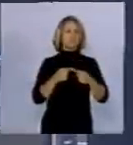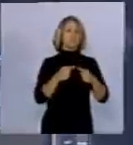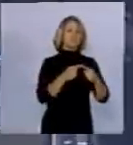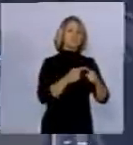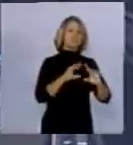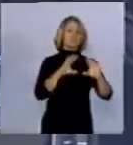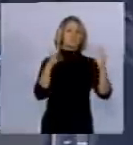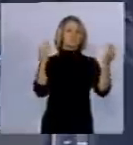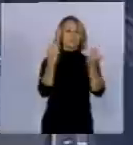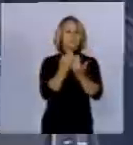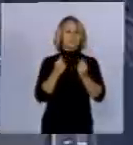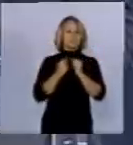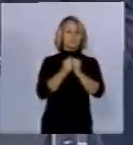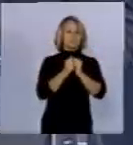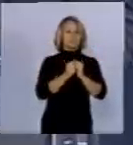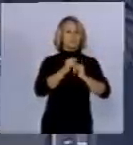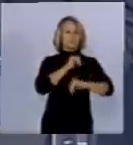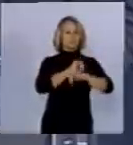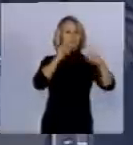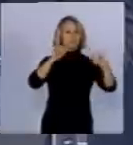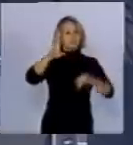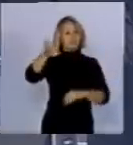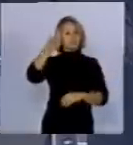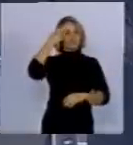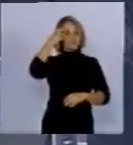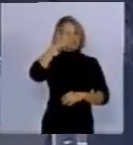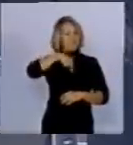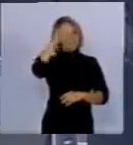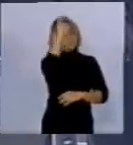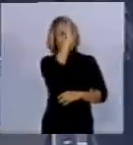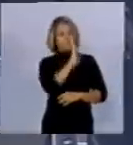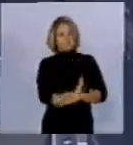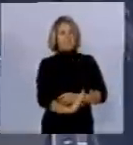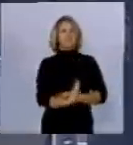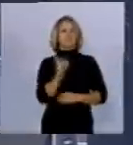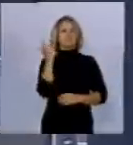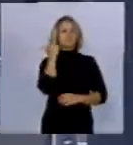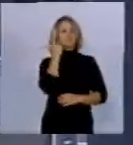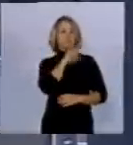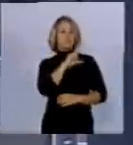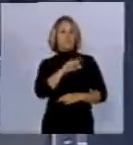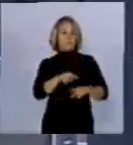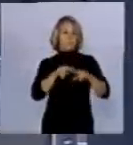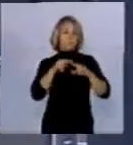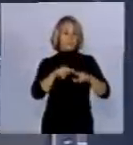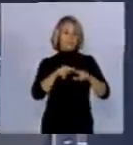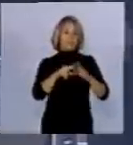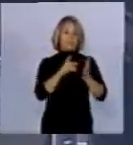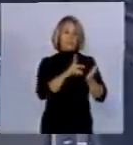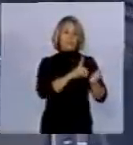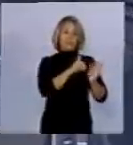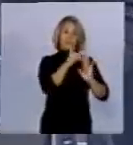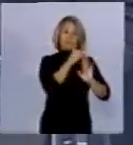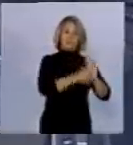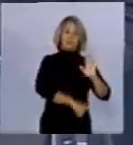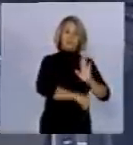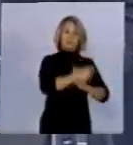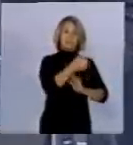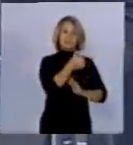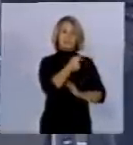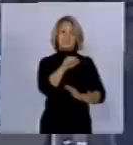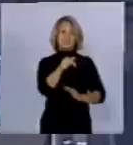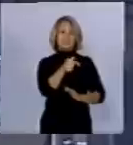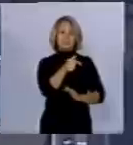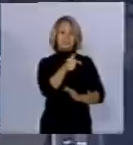diversidade de expressões culturais da qual o Brasil é signatário e que por força do Decreto 6177